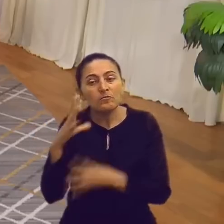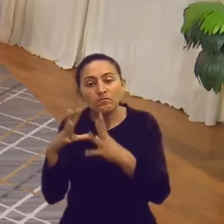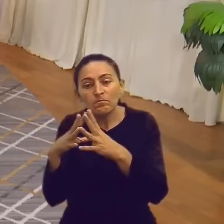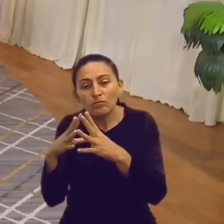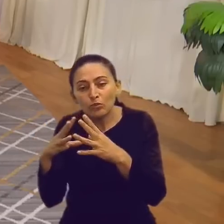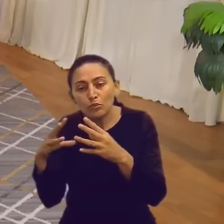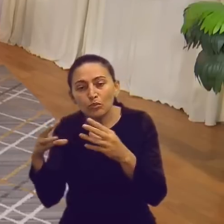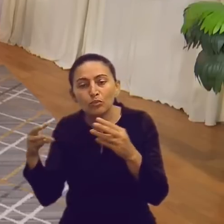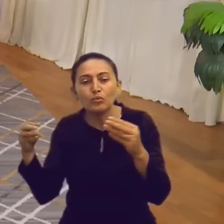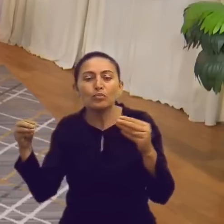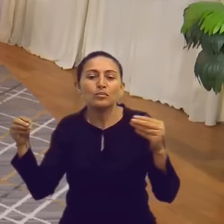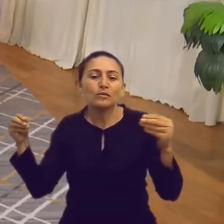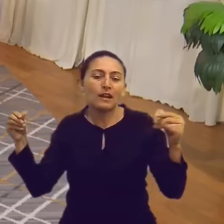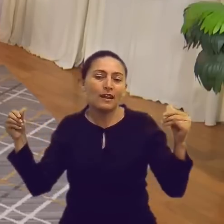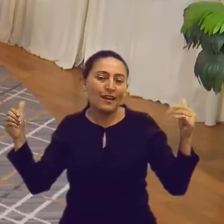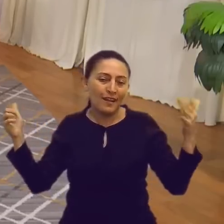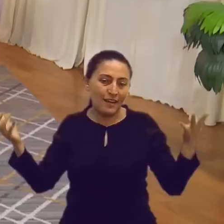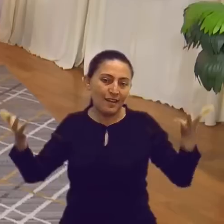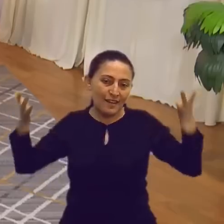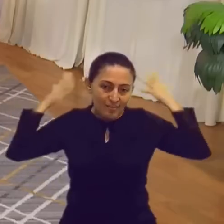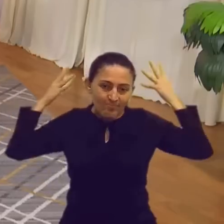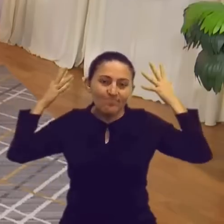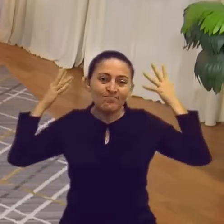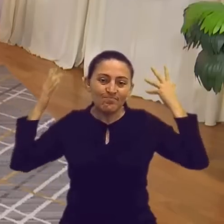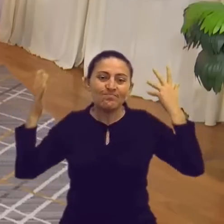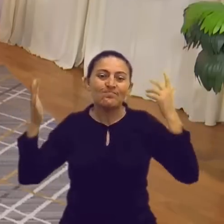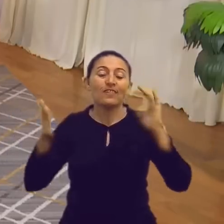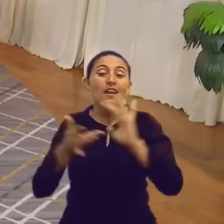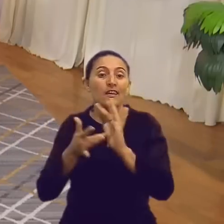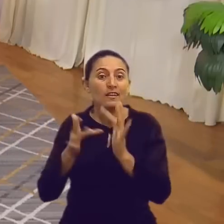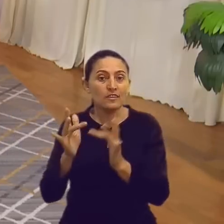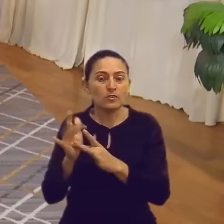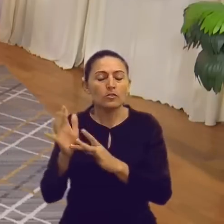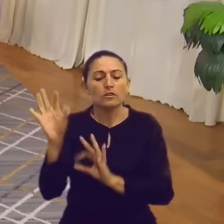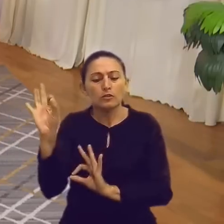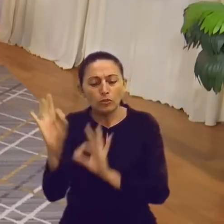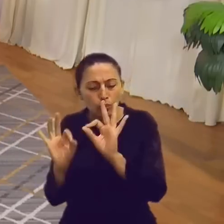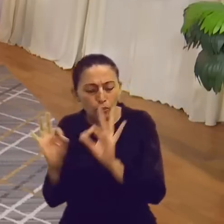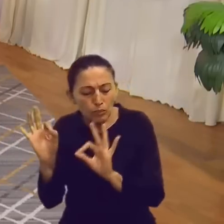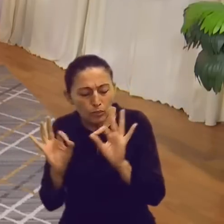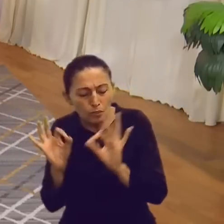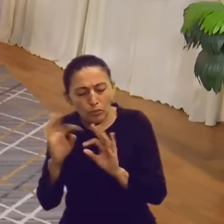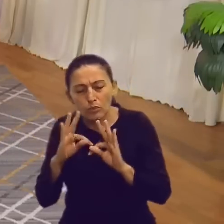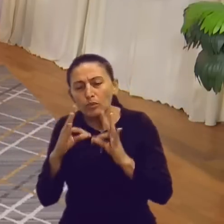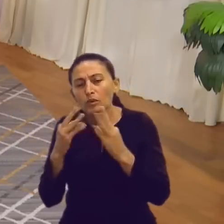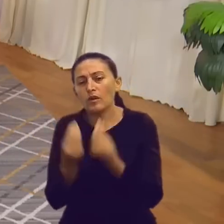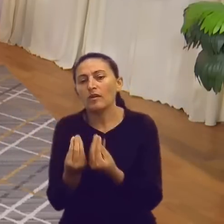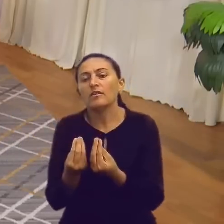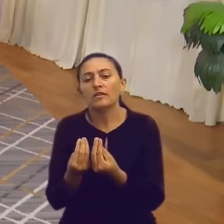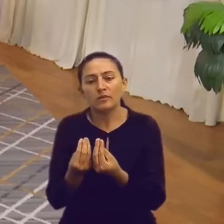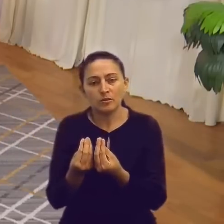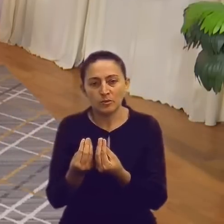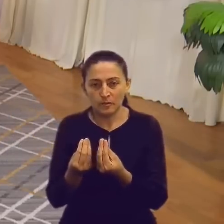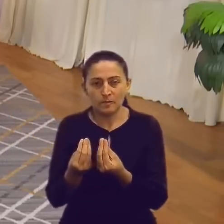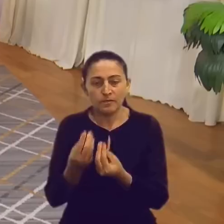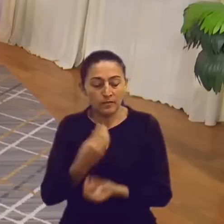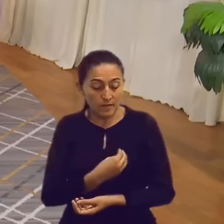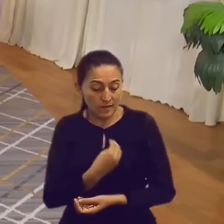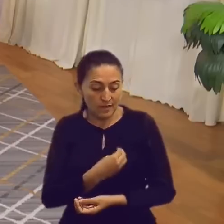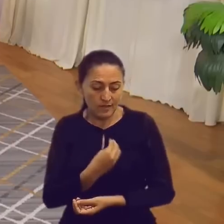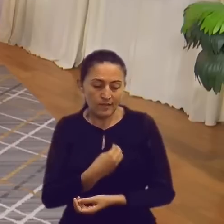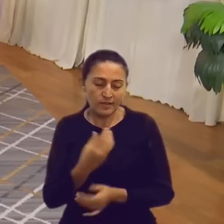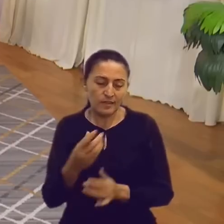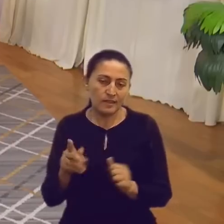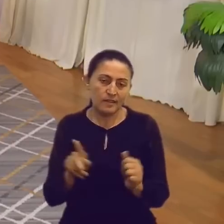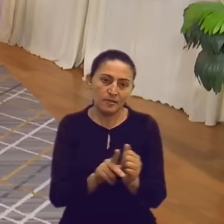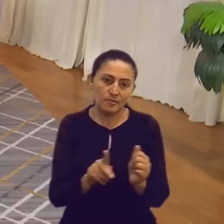E Pedro permitindo que Jesus consertasse toda a sua vida. Você precisa permitir também que Jesus